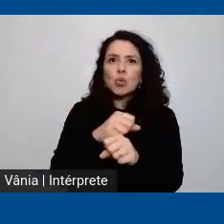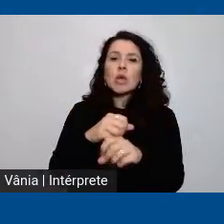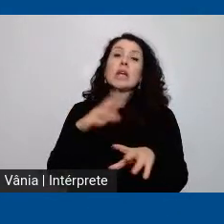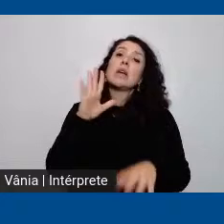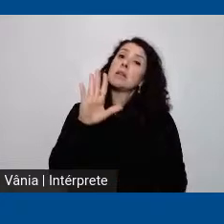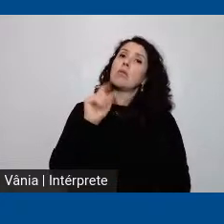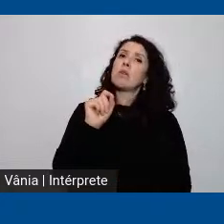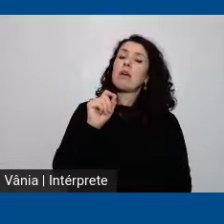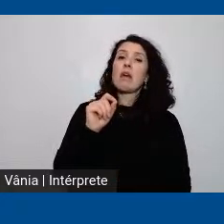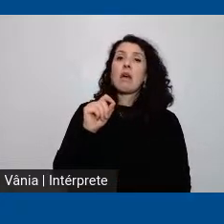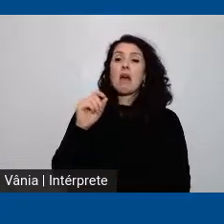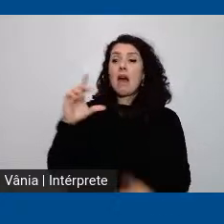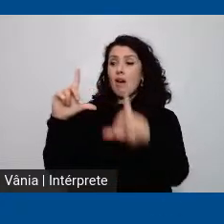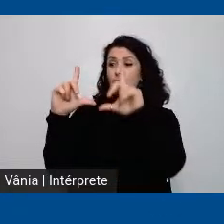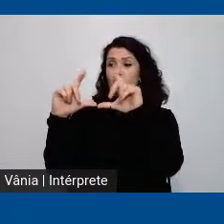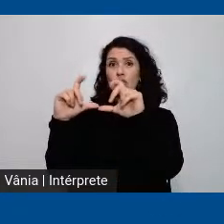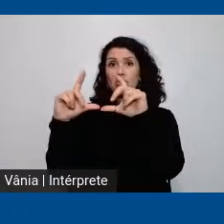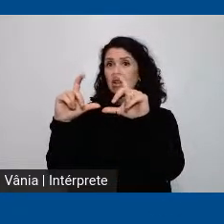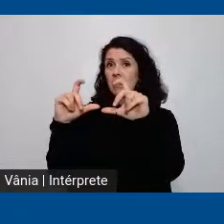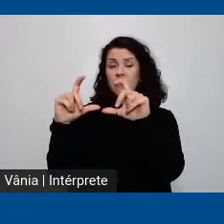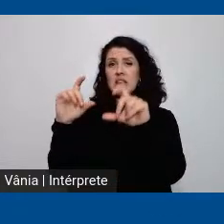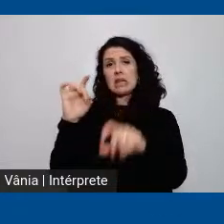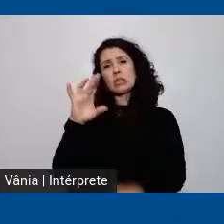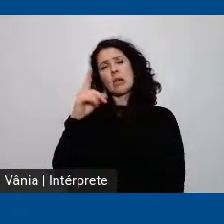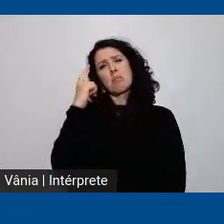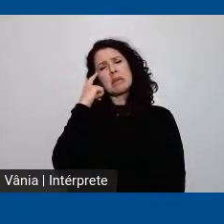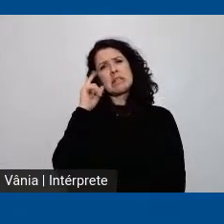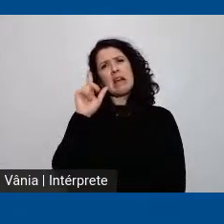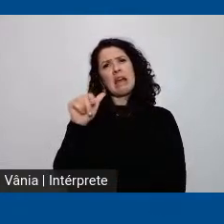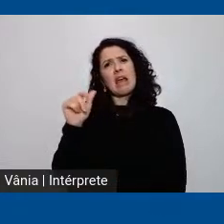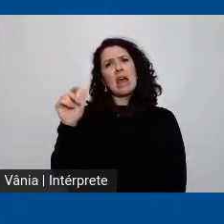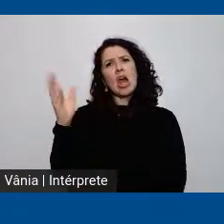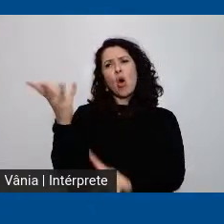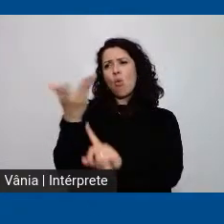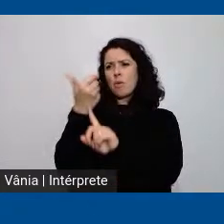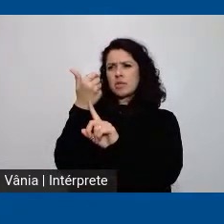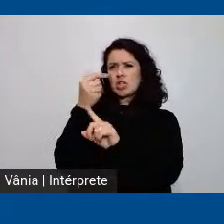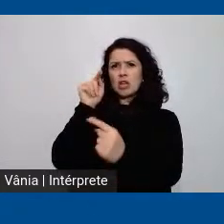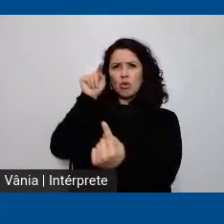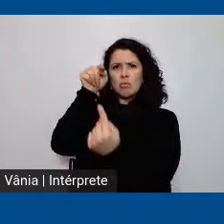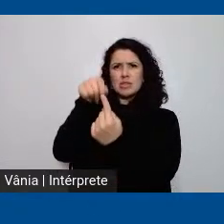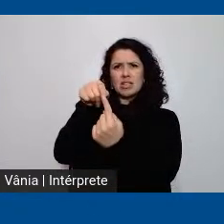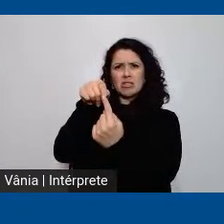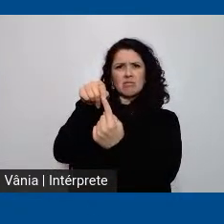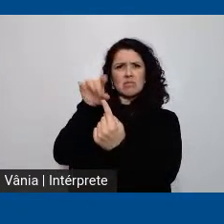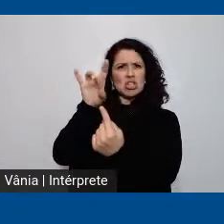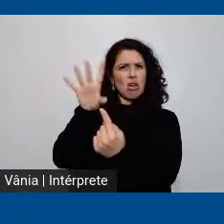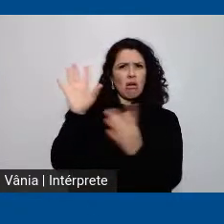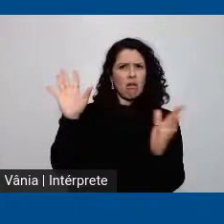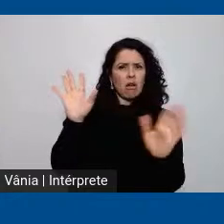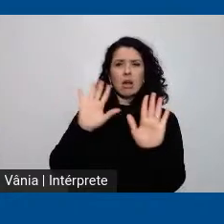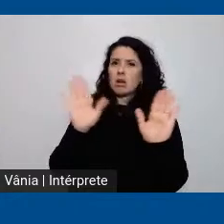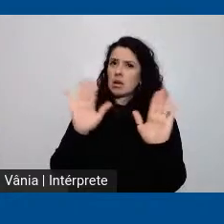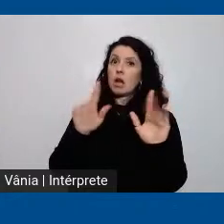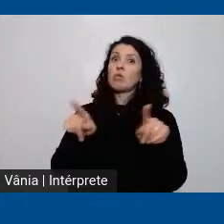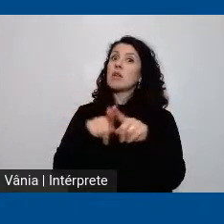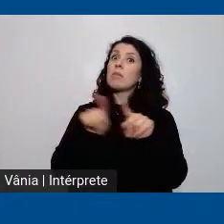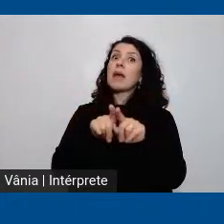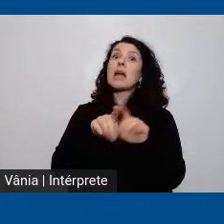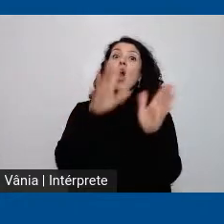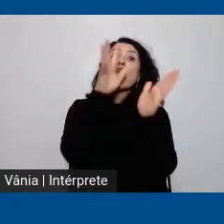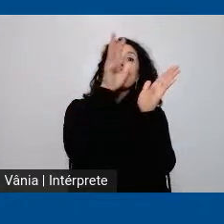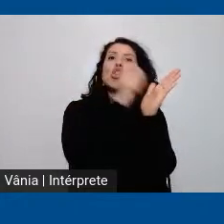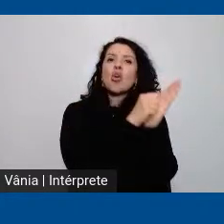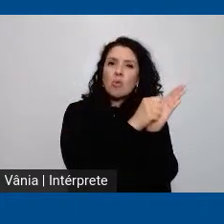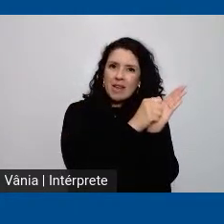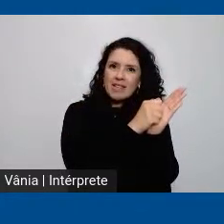a fotografia não é apenas um objeto artístico, ela é também documental, né? E o